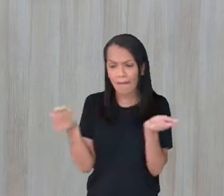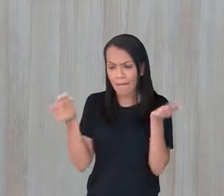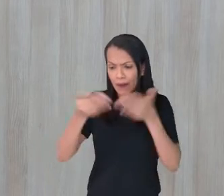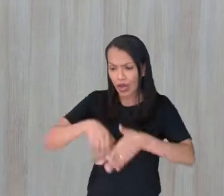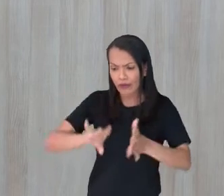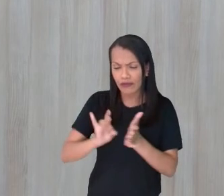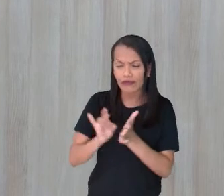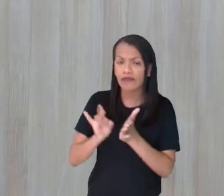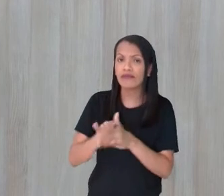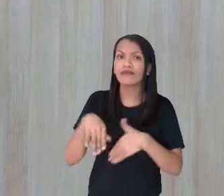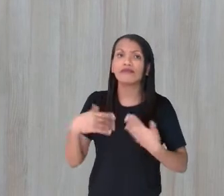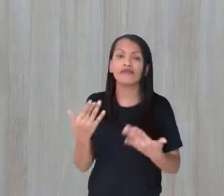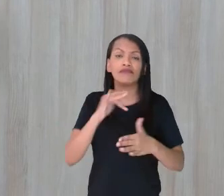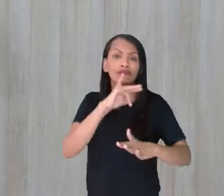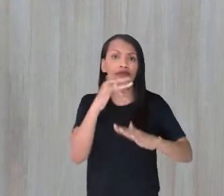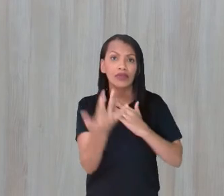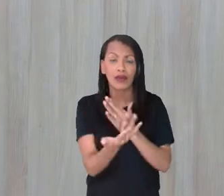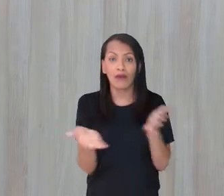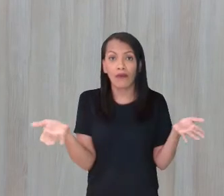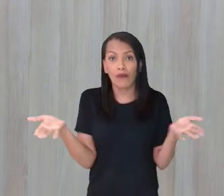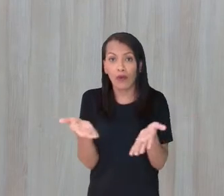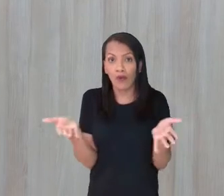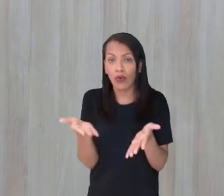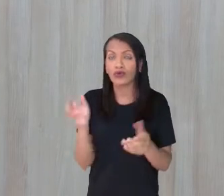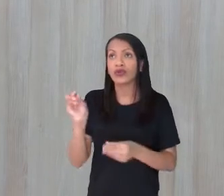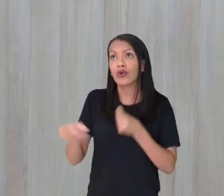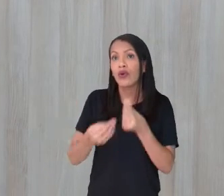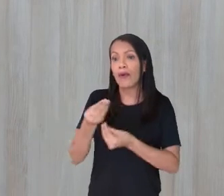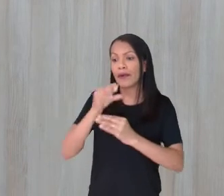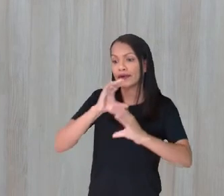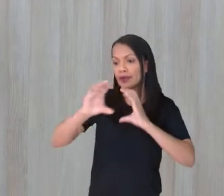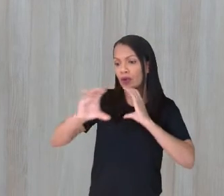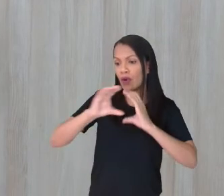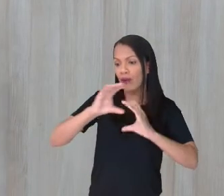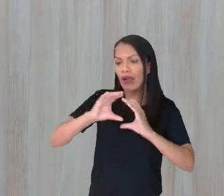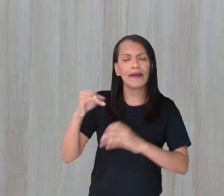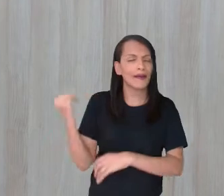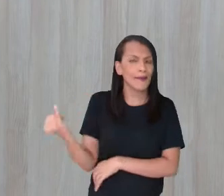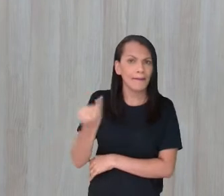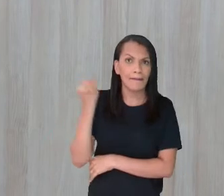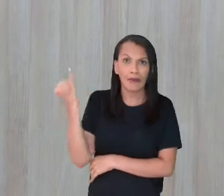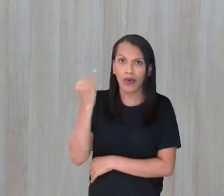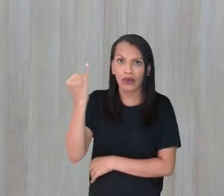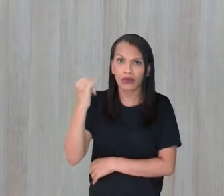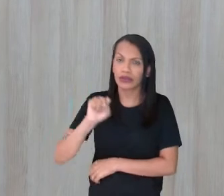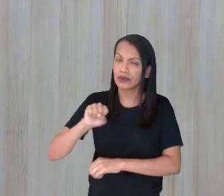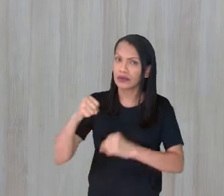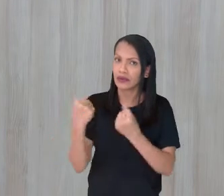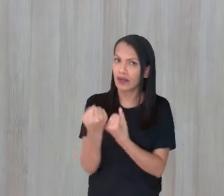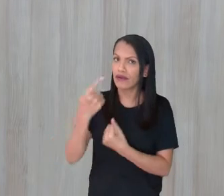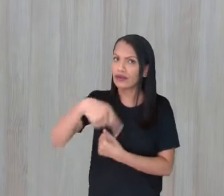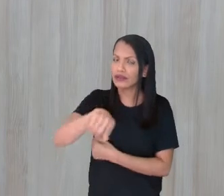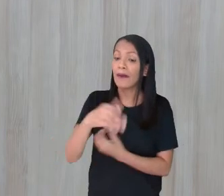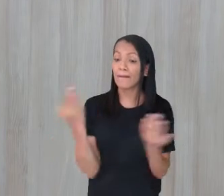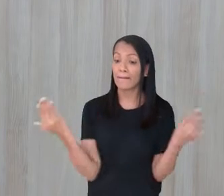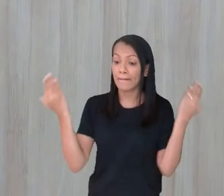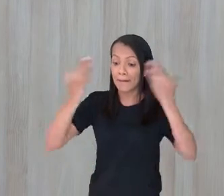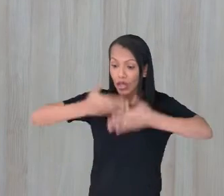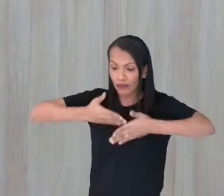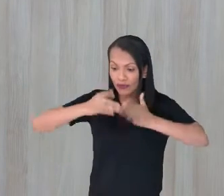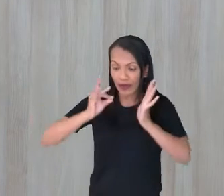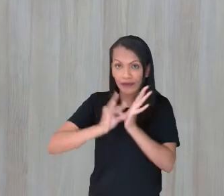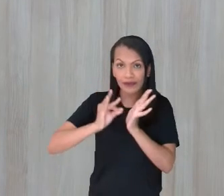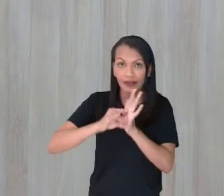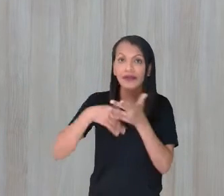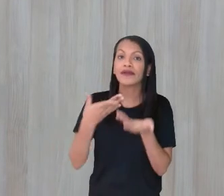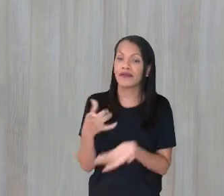redes sociais são, hoje em dia, uma ferramenta indispensável para a nossa sociedade, você tem que provar que é. E